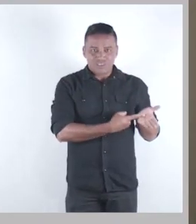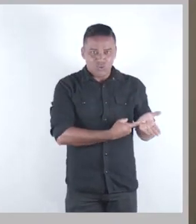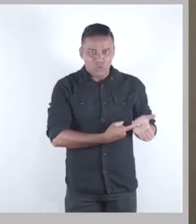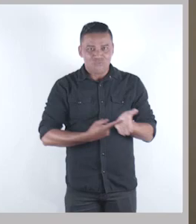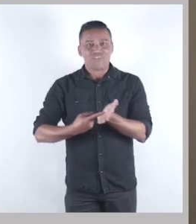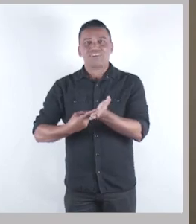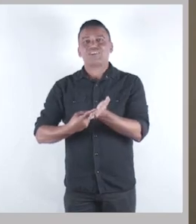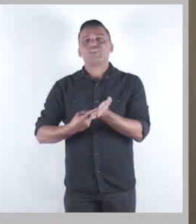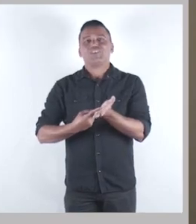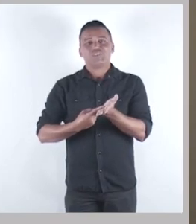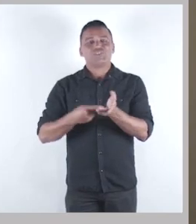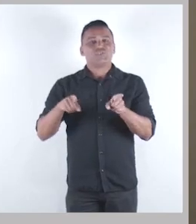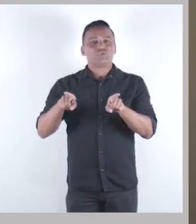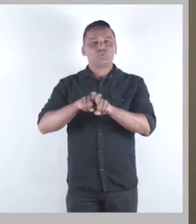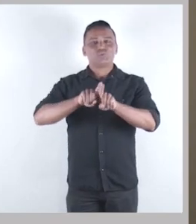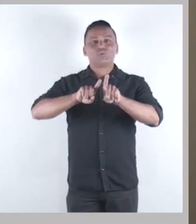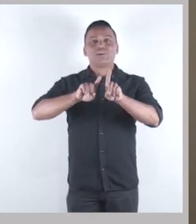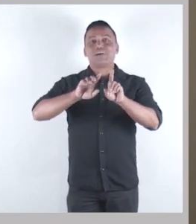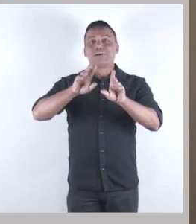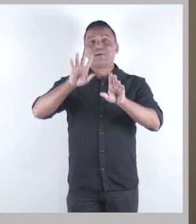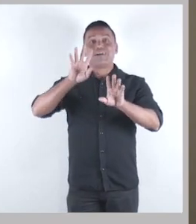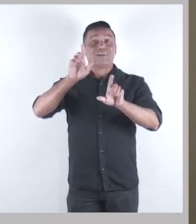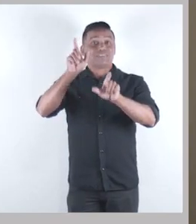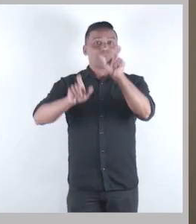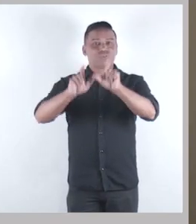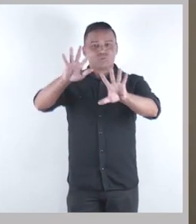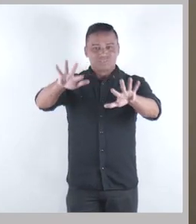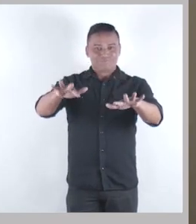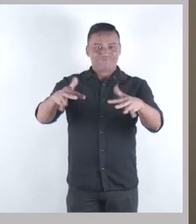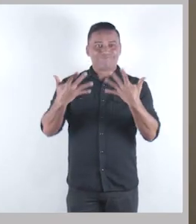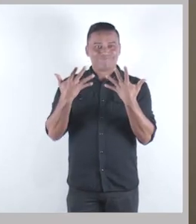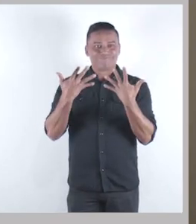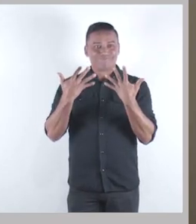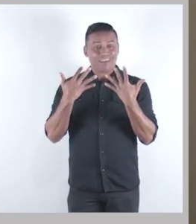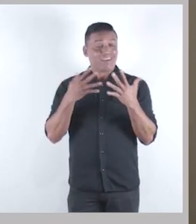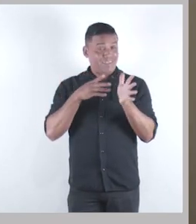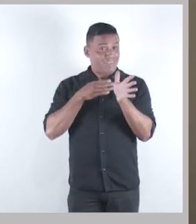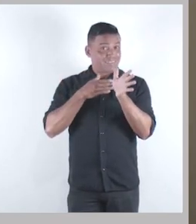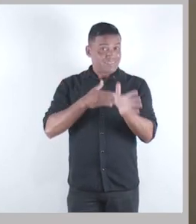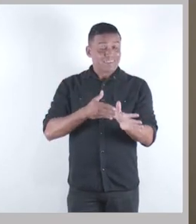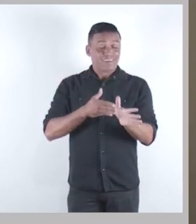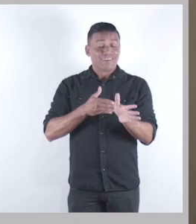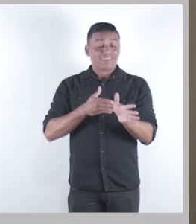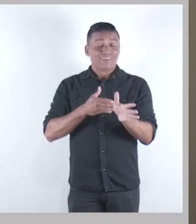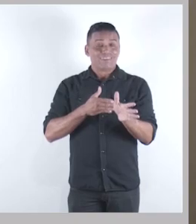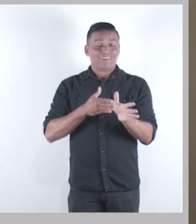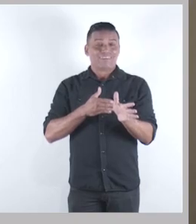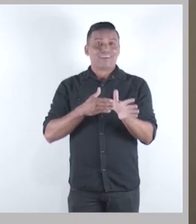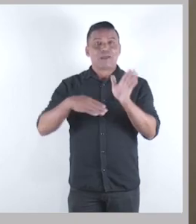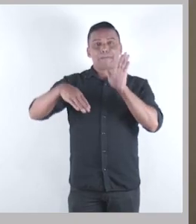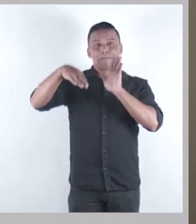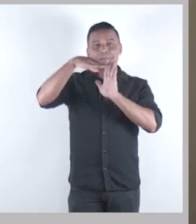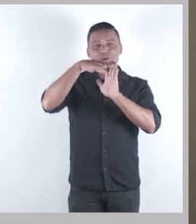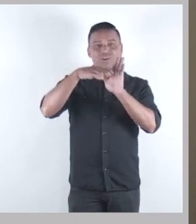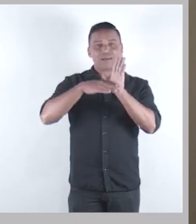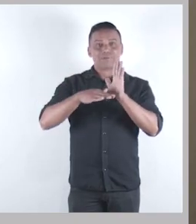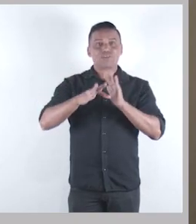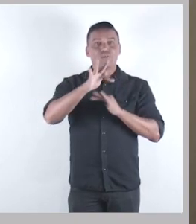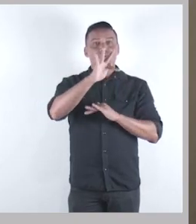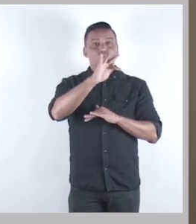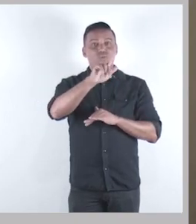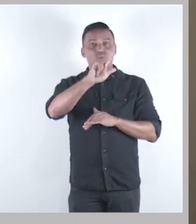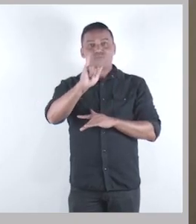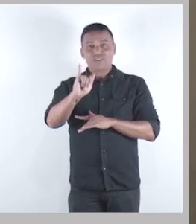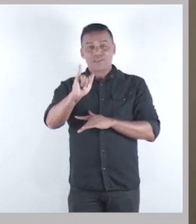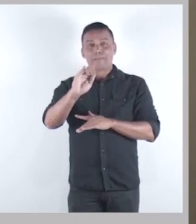os nossos telespectadores, quem está nos acompanhando, a seguir com a programação do FLI-BH